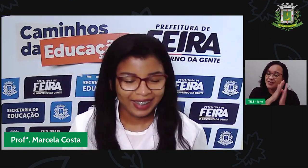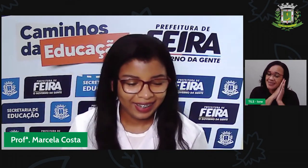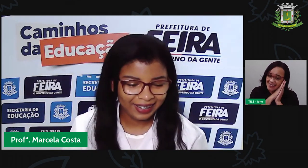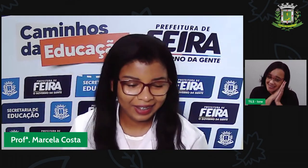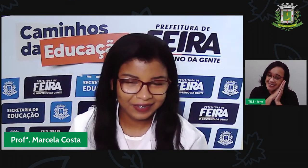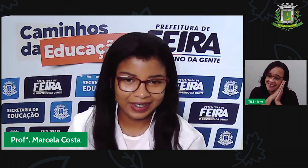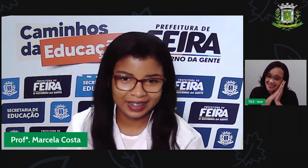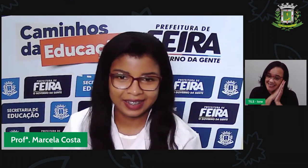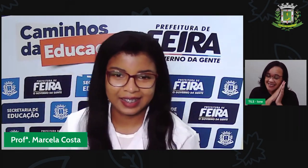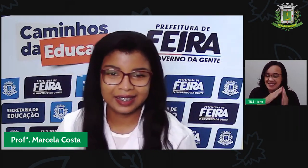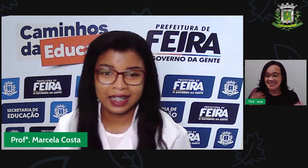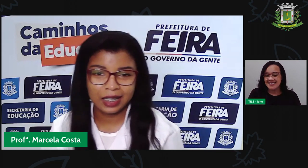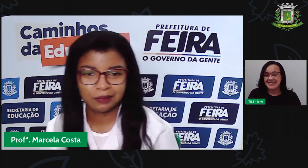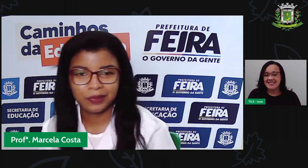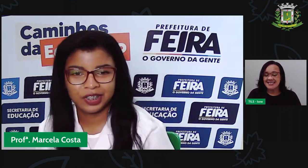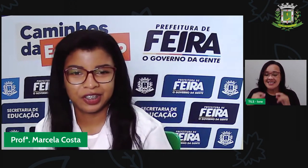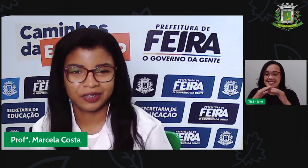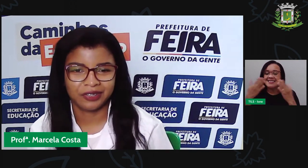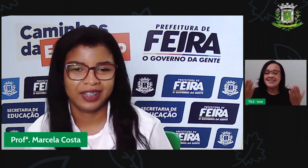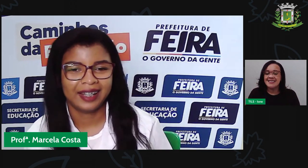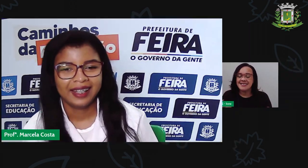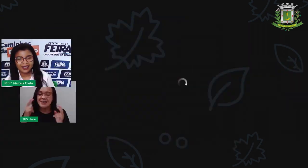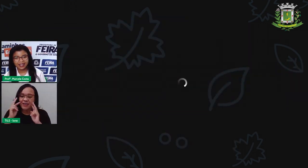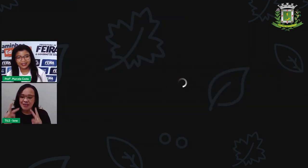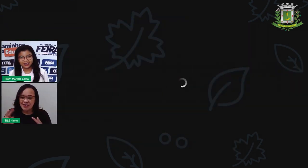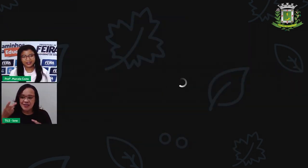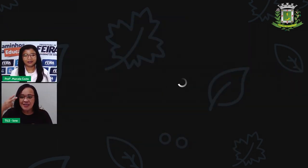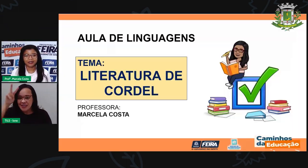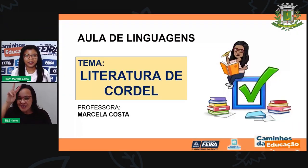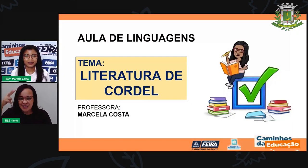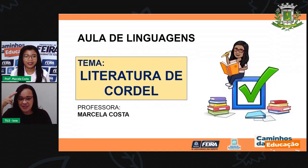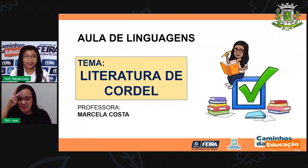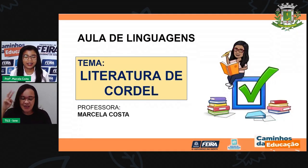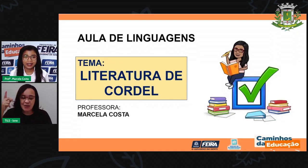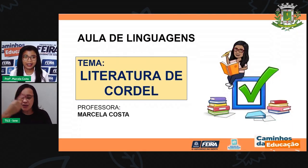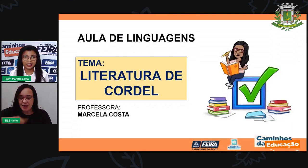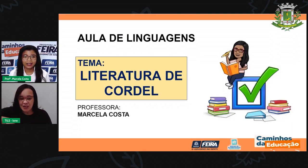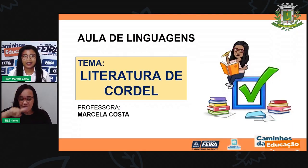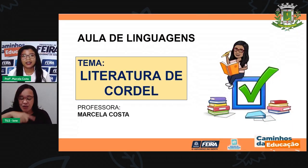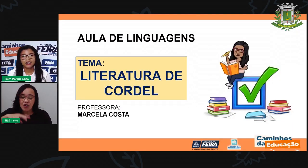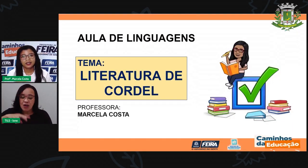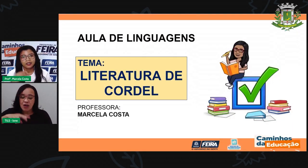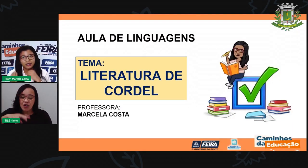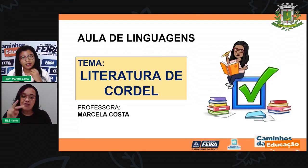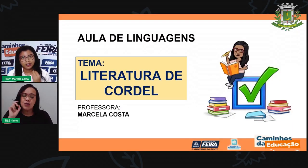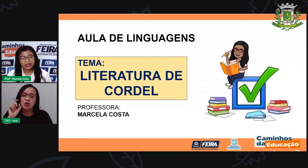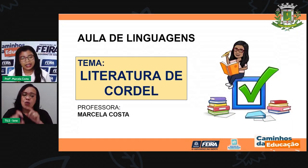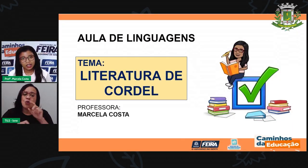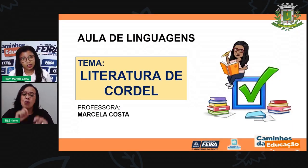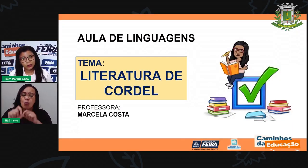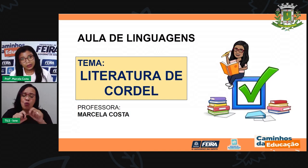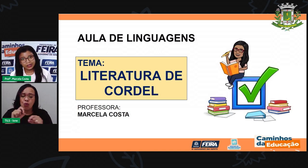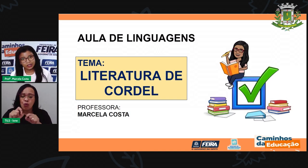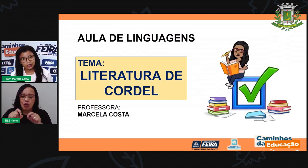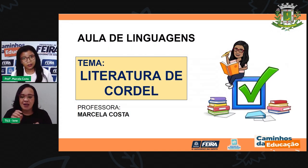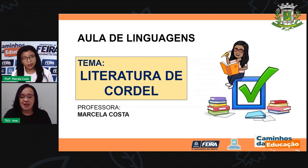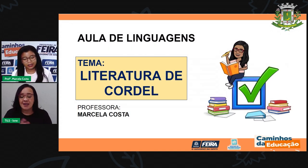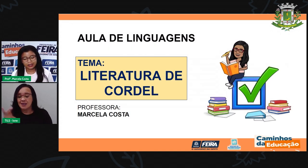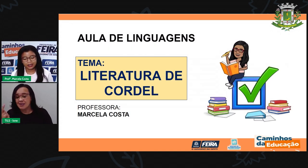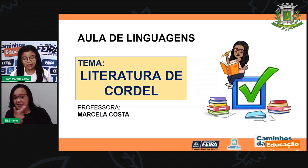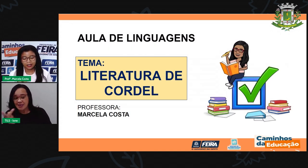Então, crianças, acabou a história e a gente viu que, nas duas